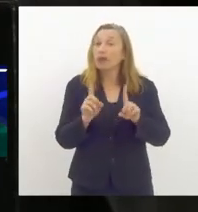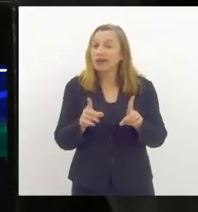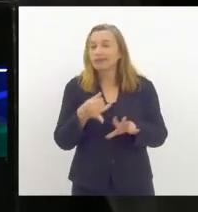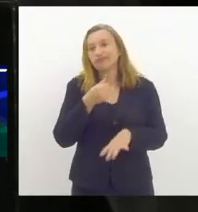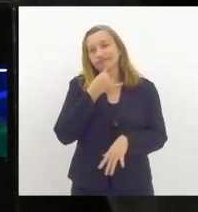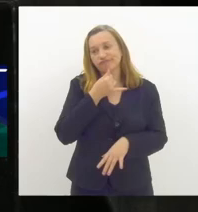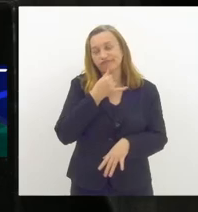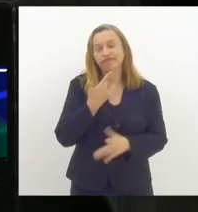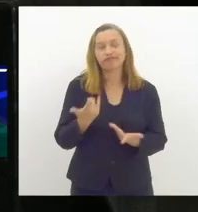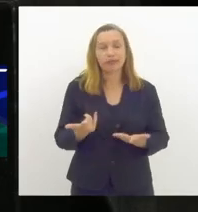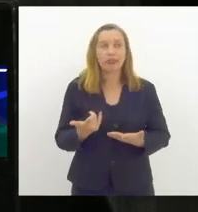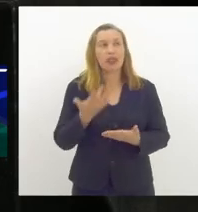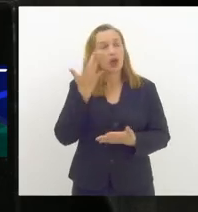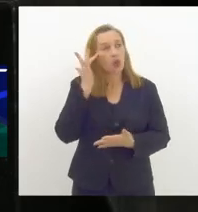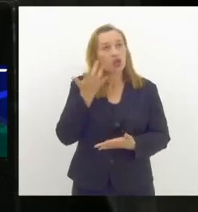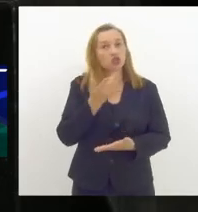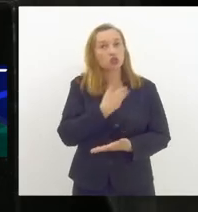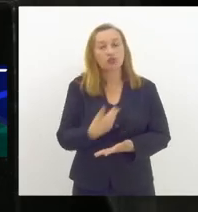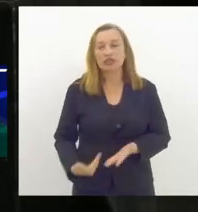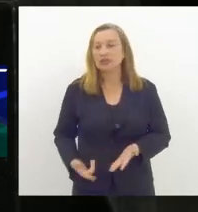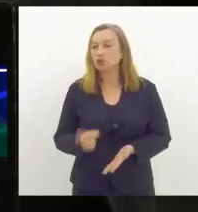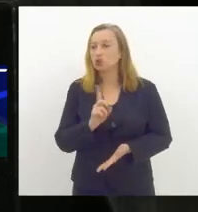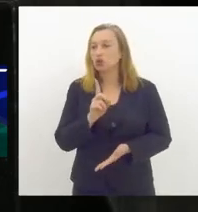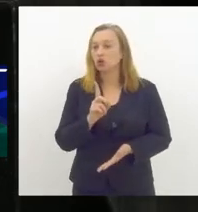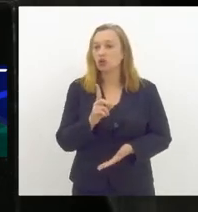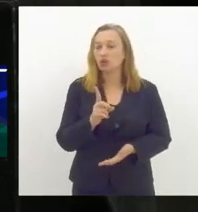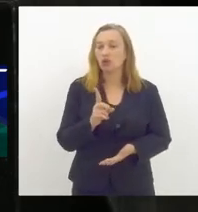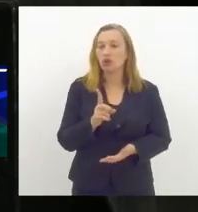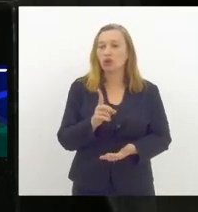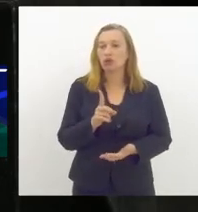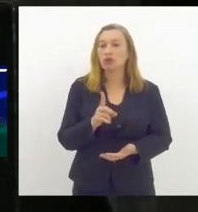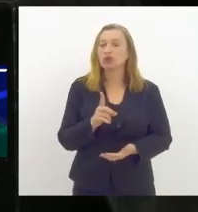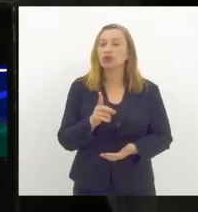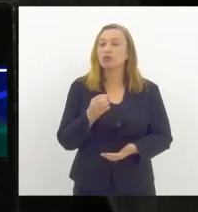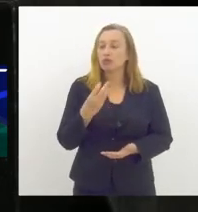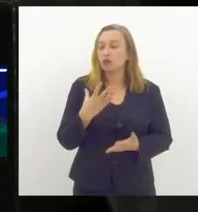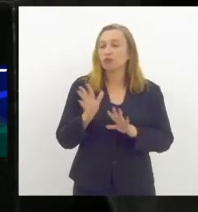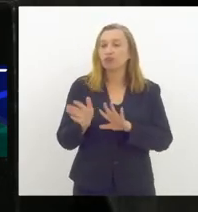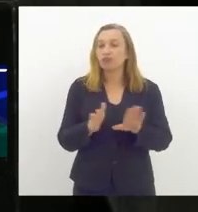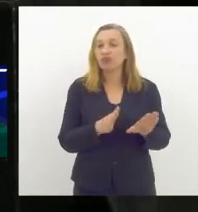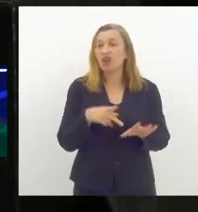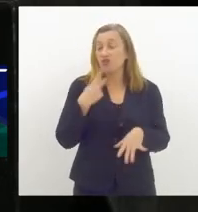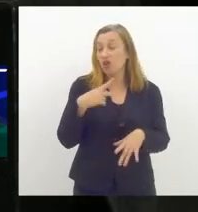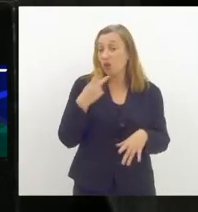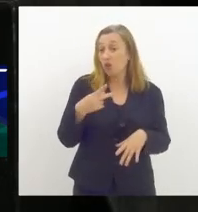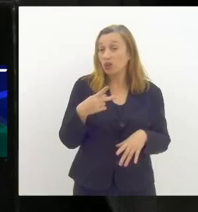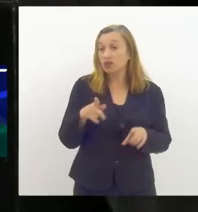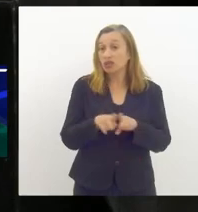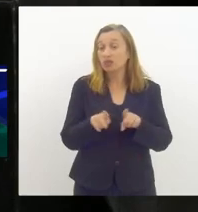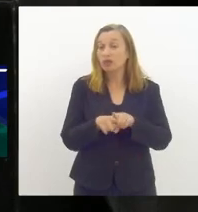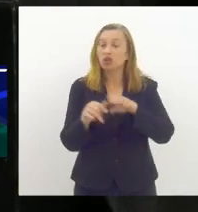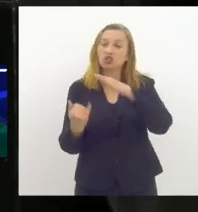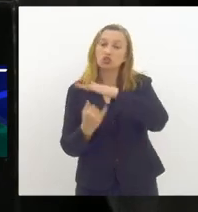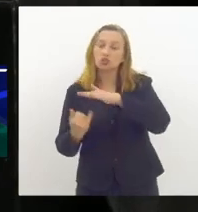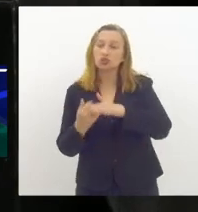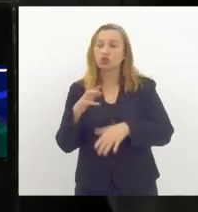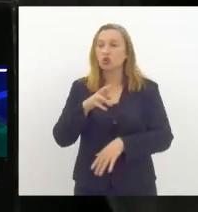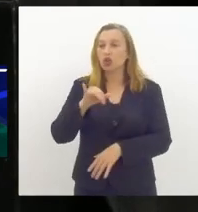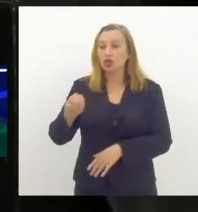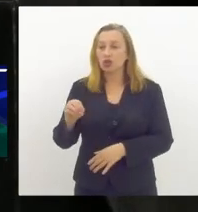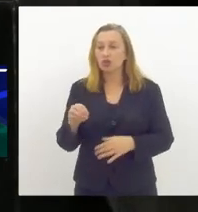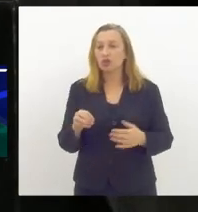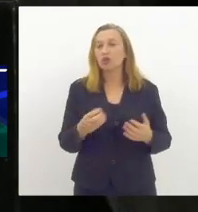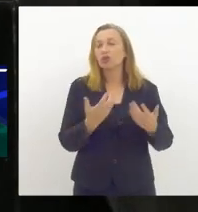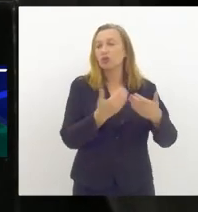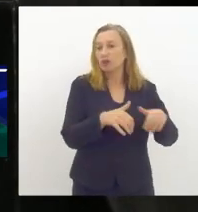mas infelizmente acho que o governador Não foi suficientemente indagado qualquer falou até sobre Instituto Rio Metrópole